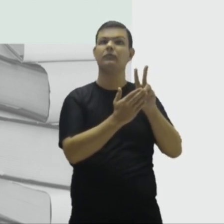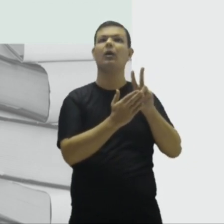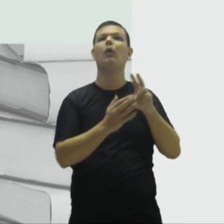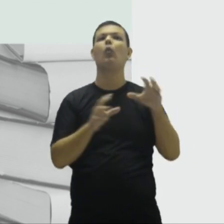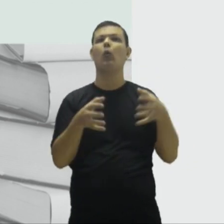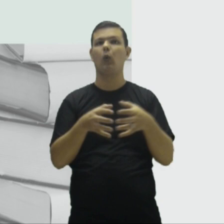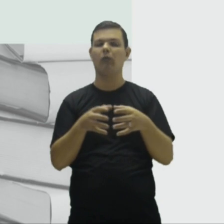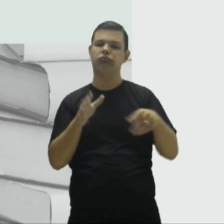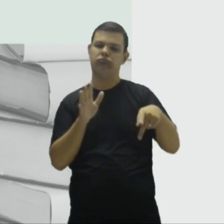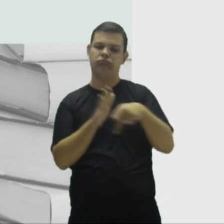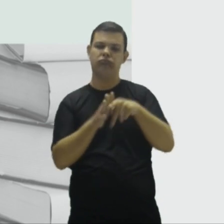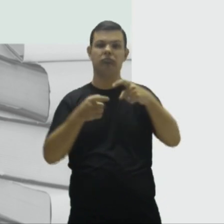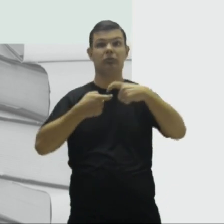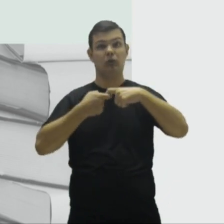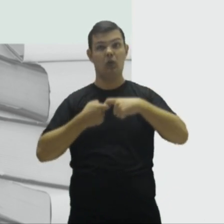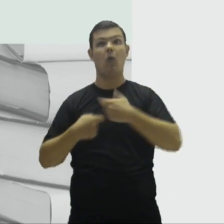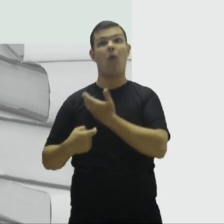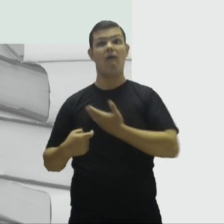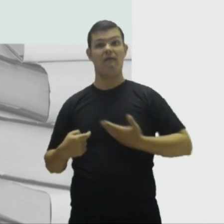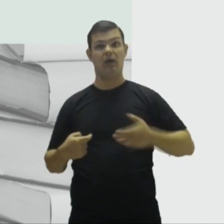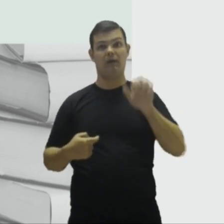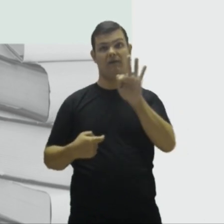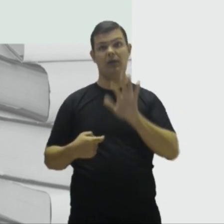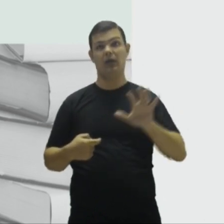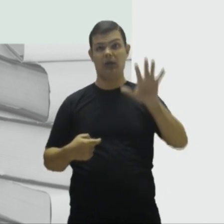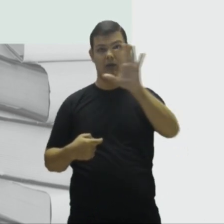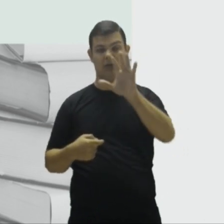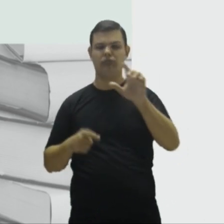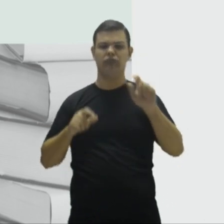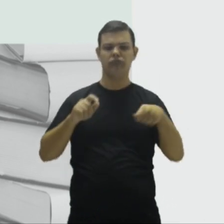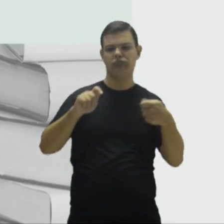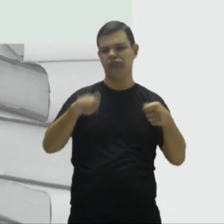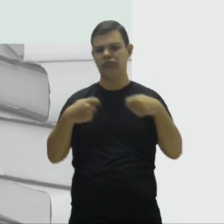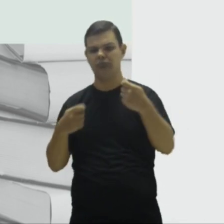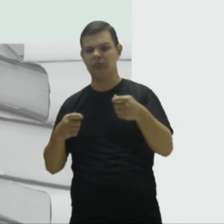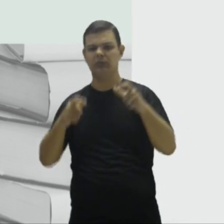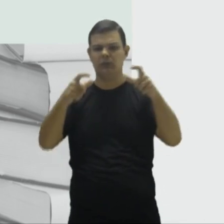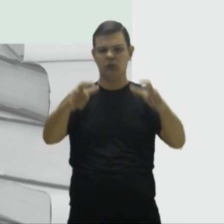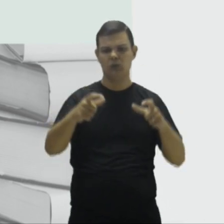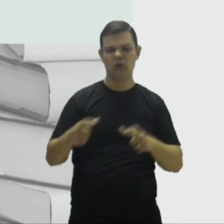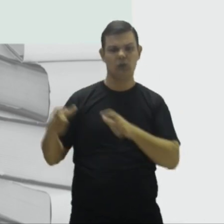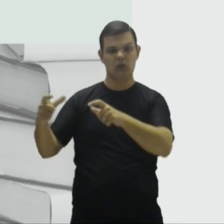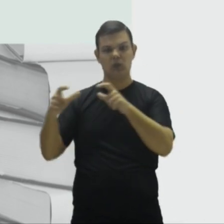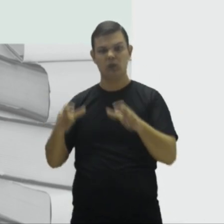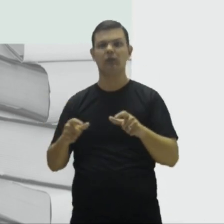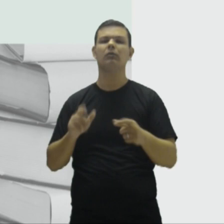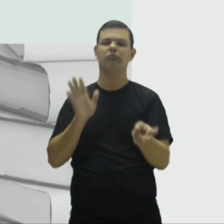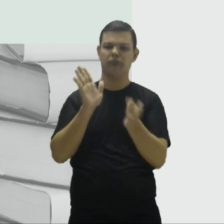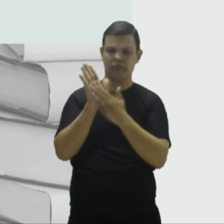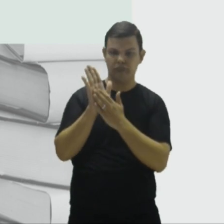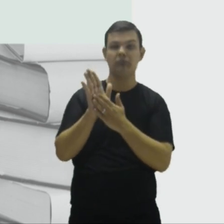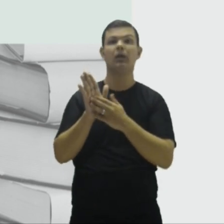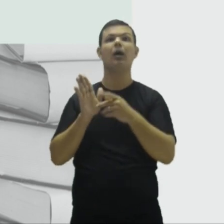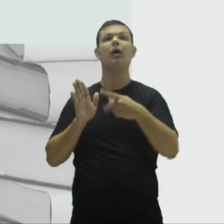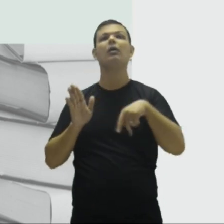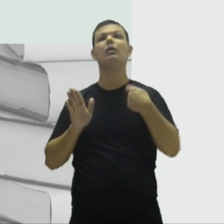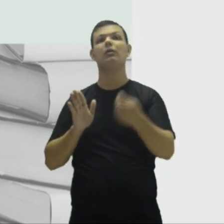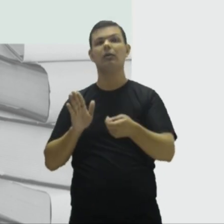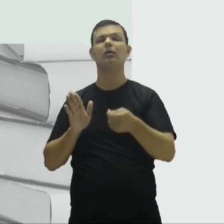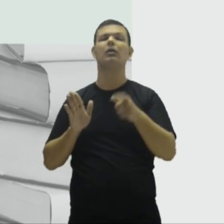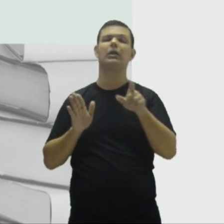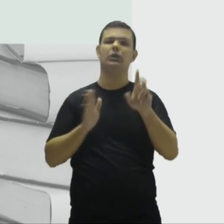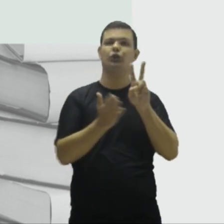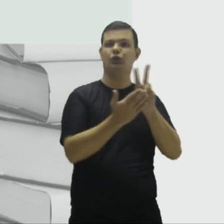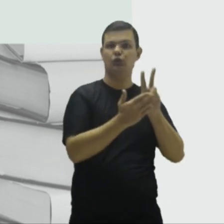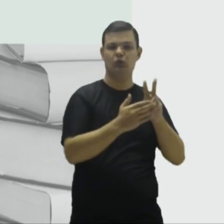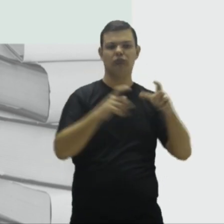órgão do governo federal responsável por categorizar, selecionar e regularizar as áreas indígenas e